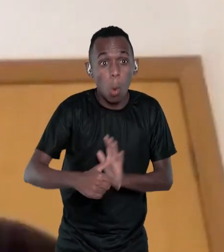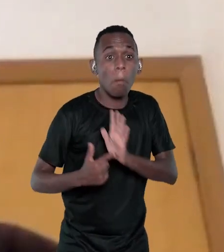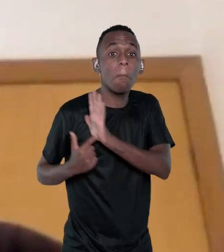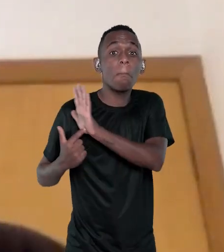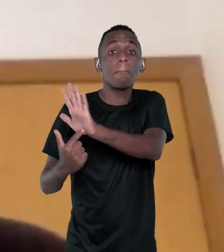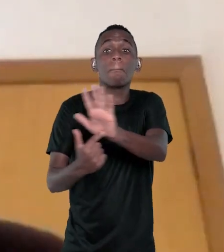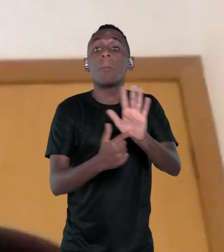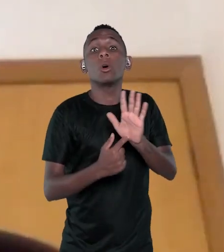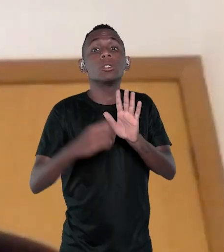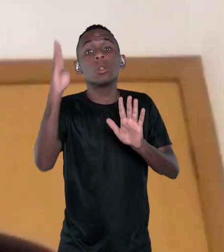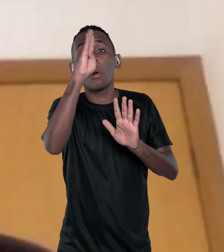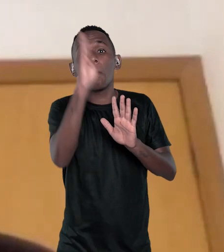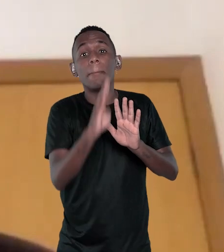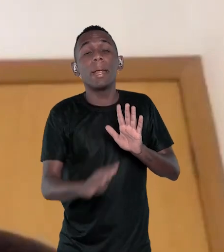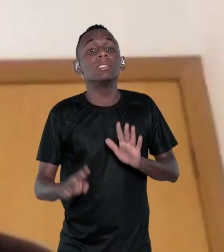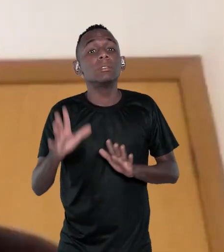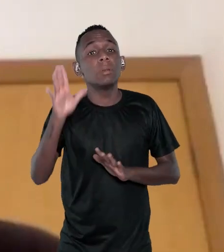ia